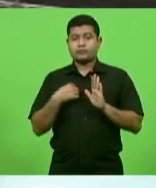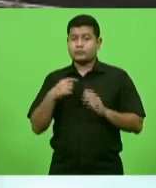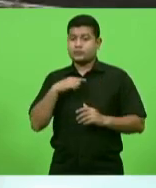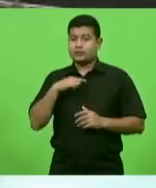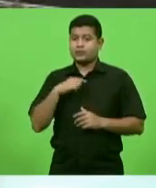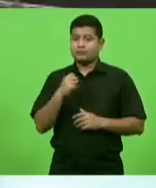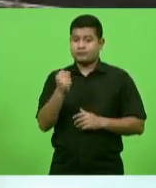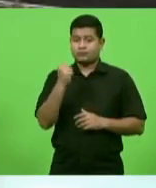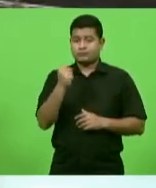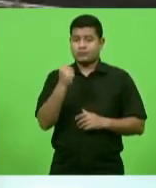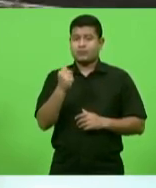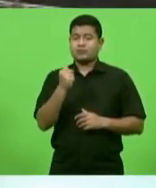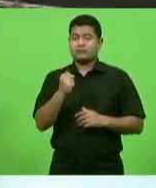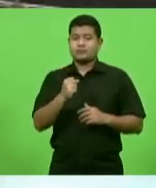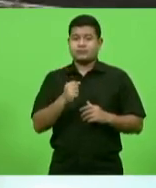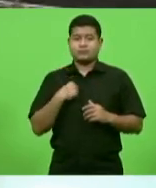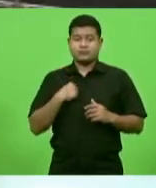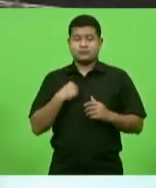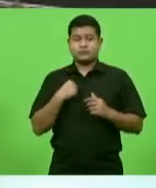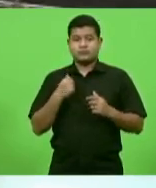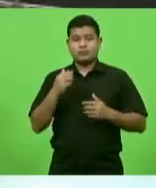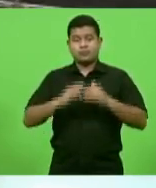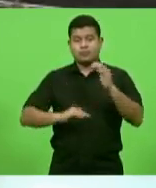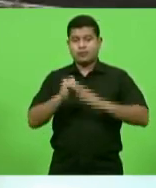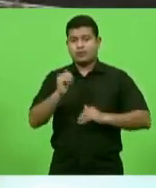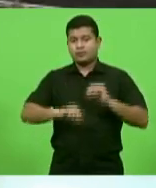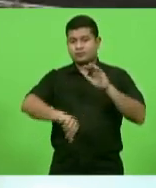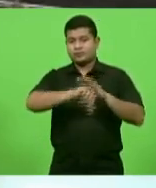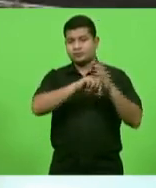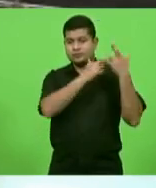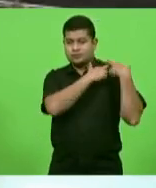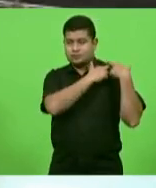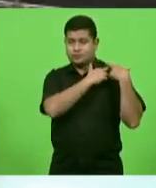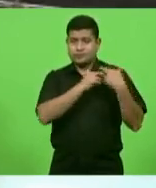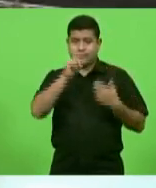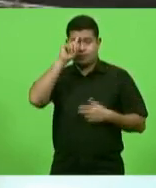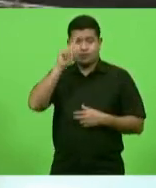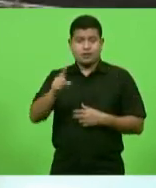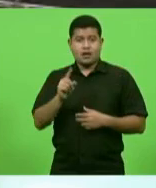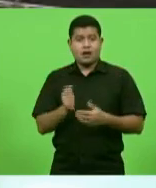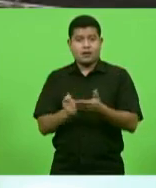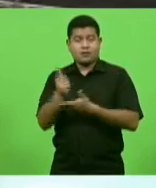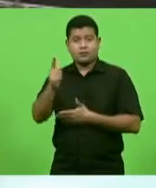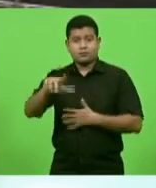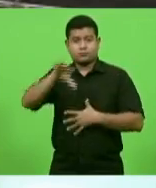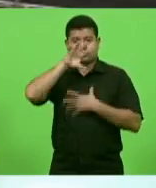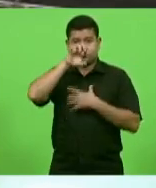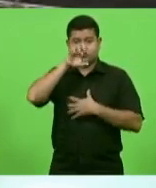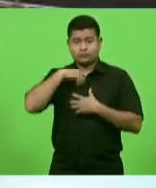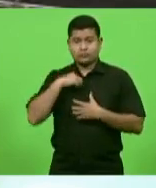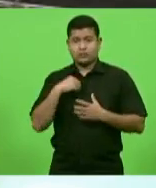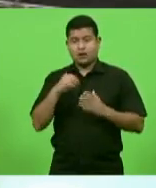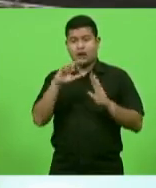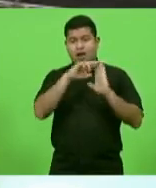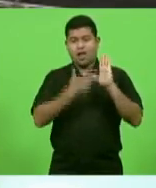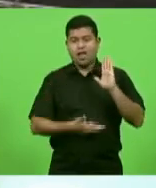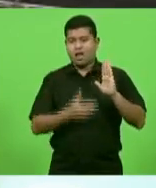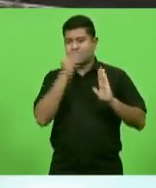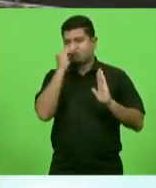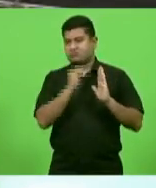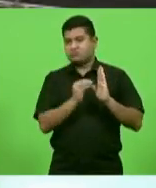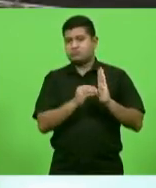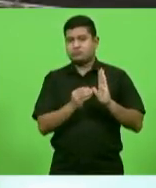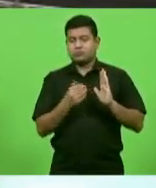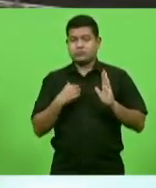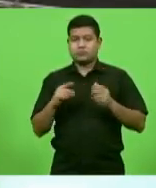de crime de responsabilidade e coordenar a compra de respiradores sem observância do regulamento do